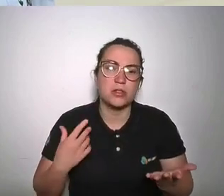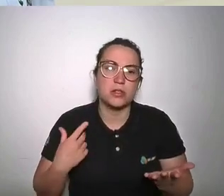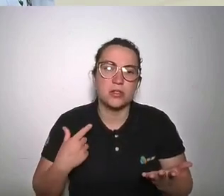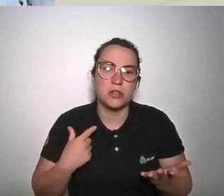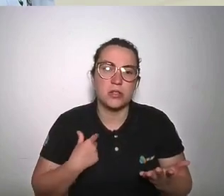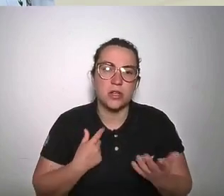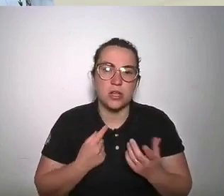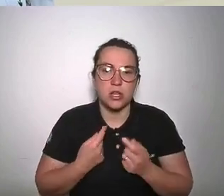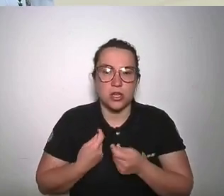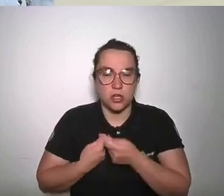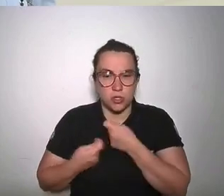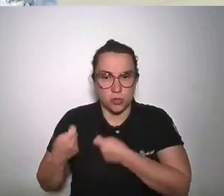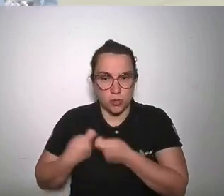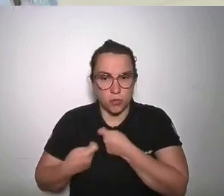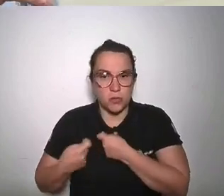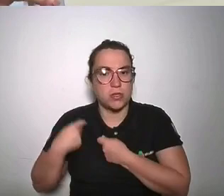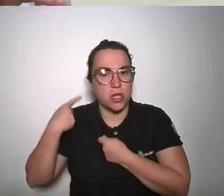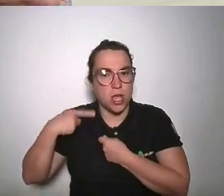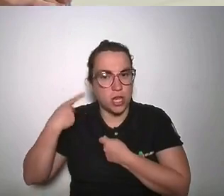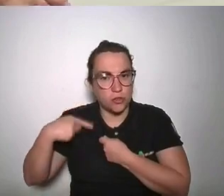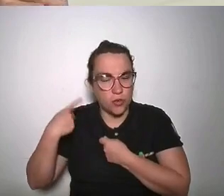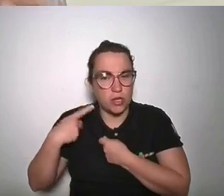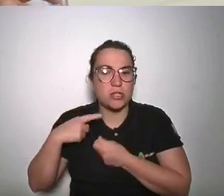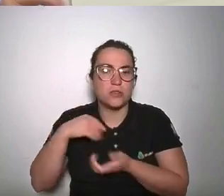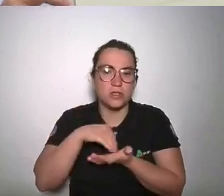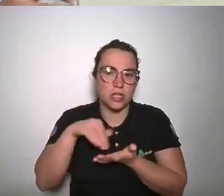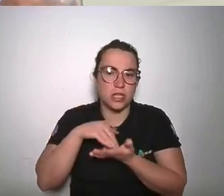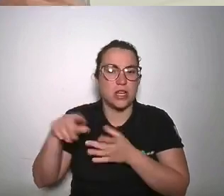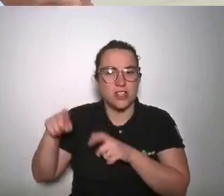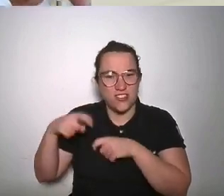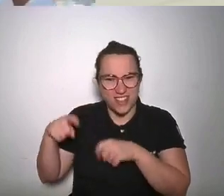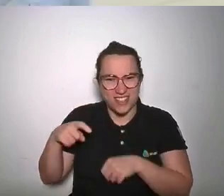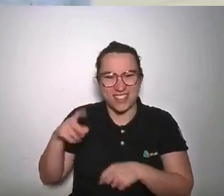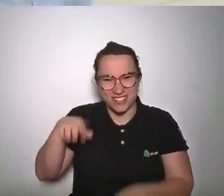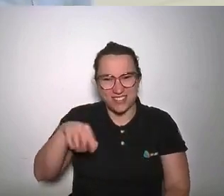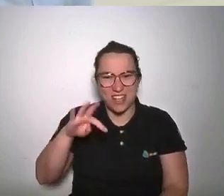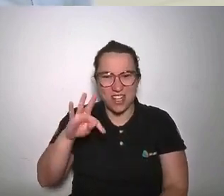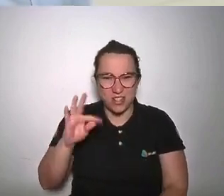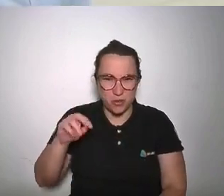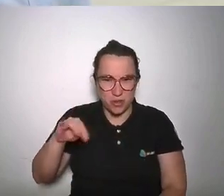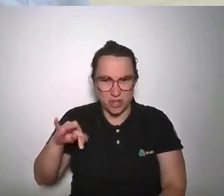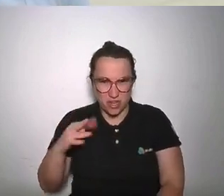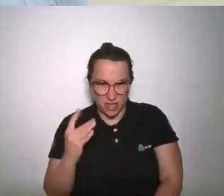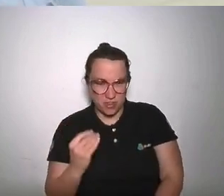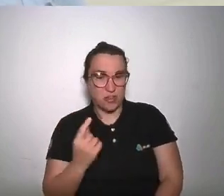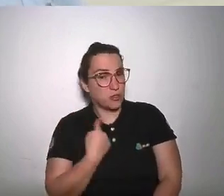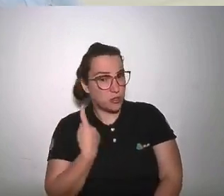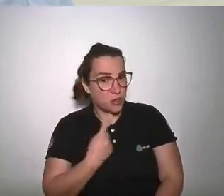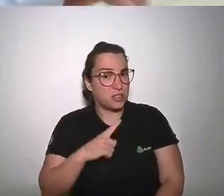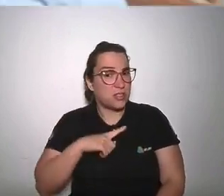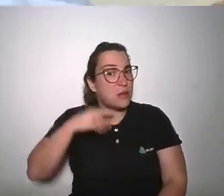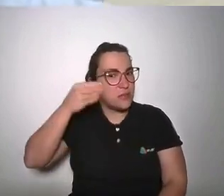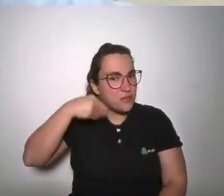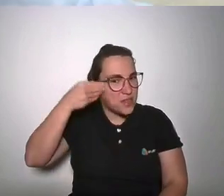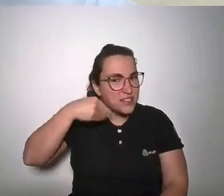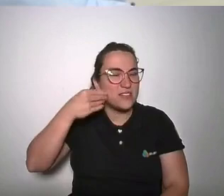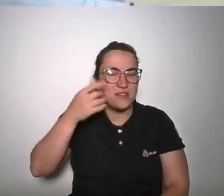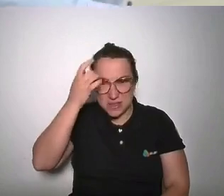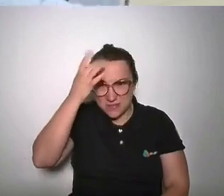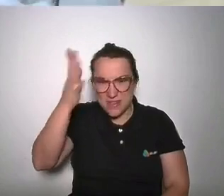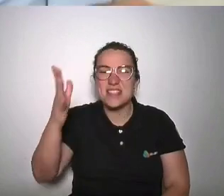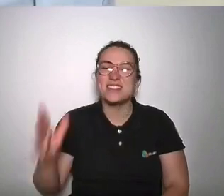sou advogado e entendo, fui secretário de Fazenda, né, Toninho? E então a gente tem um pouco mais de facilidade